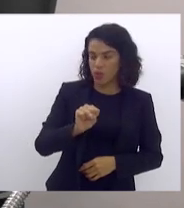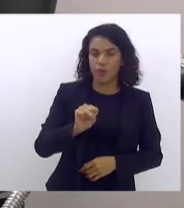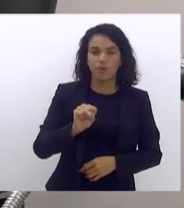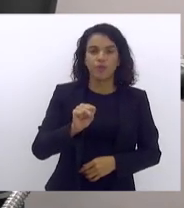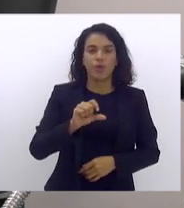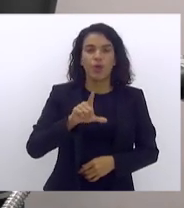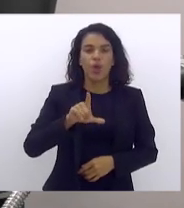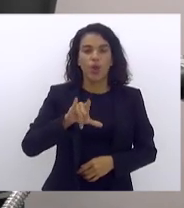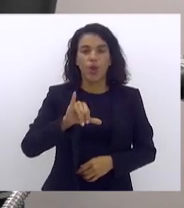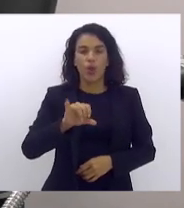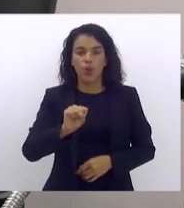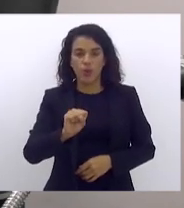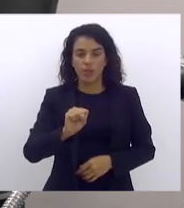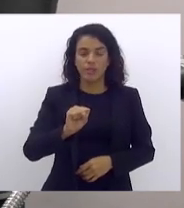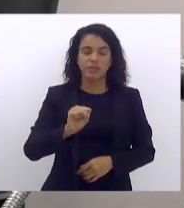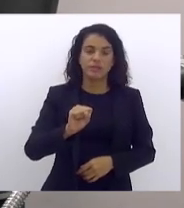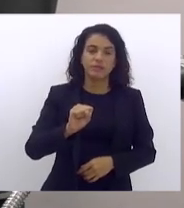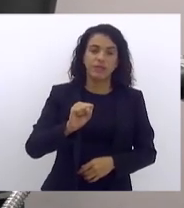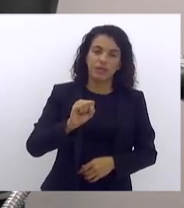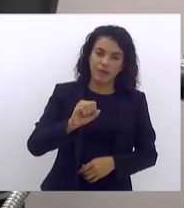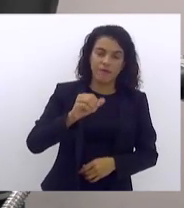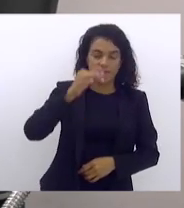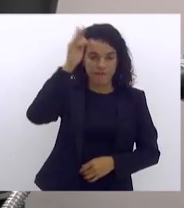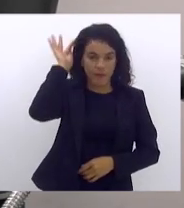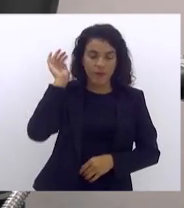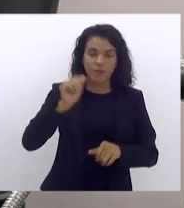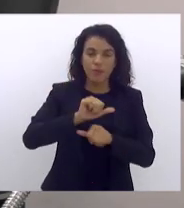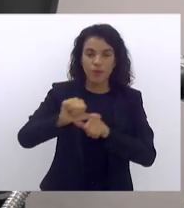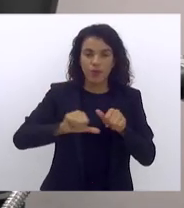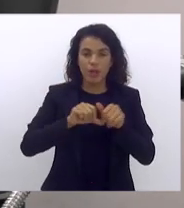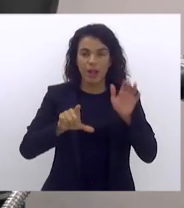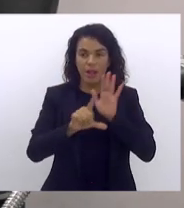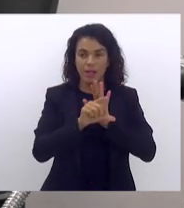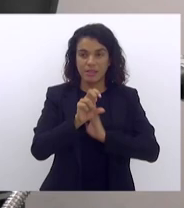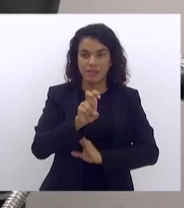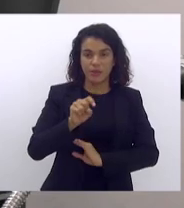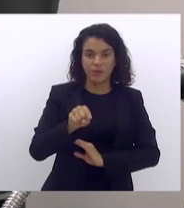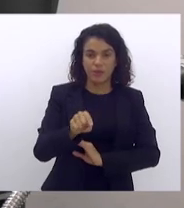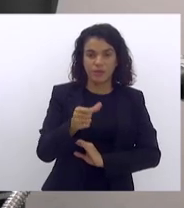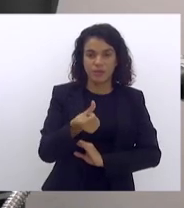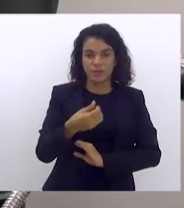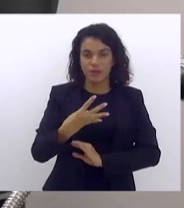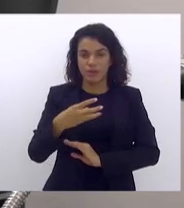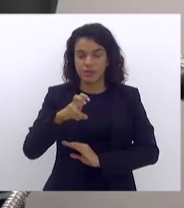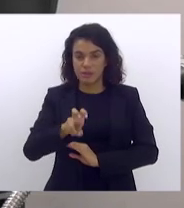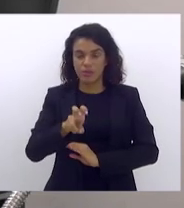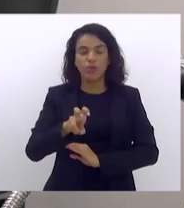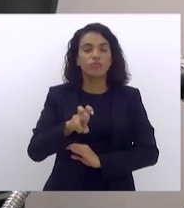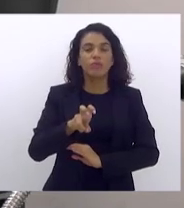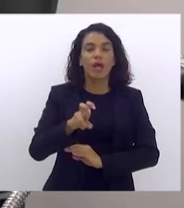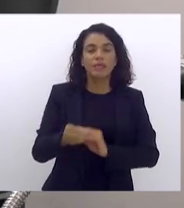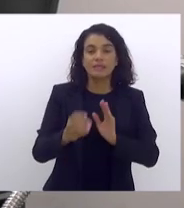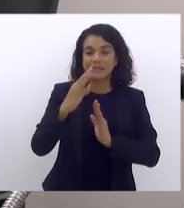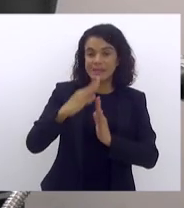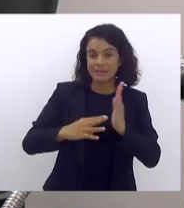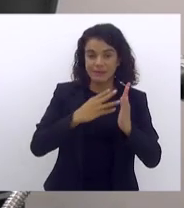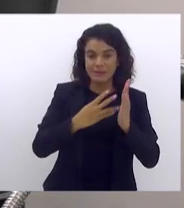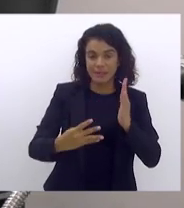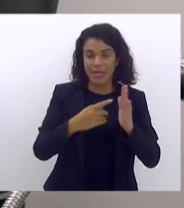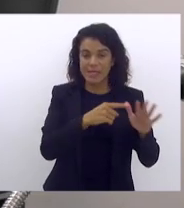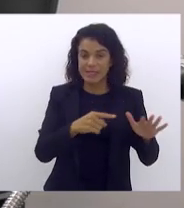Luiz Cláudio Ribeiro e Fred Pacheco, que altera a Lei 5.645, de 6 de janeiro de 2010, instituindo a Semana Estadual